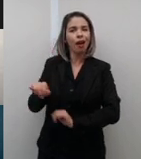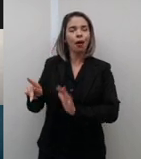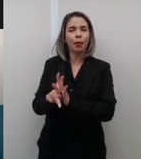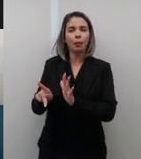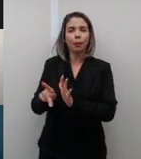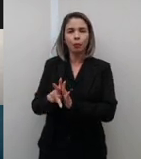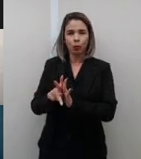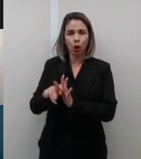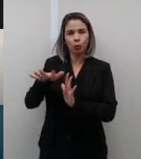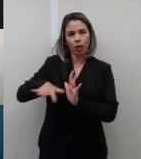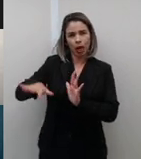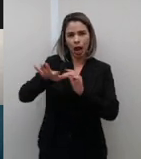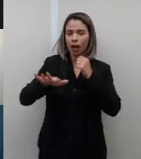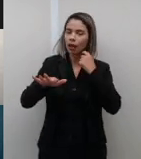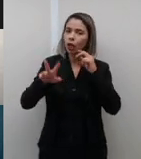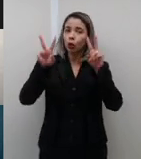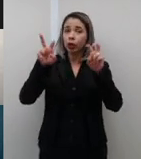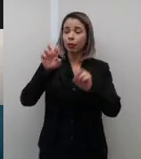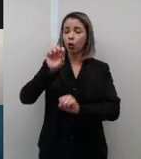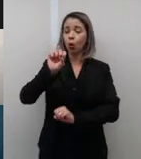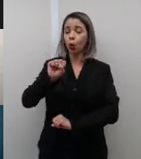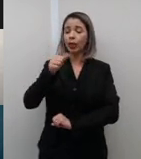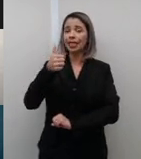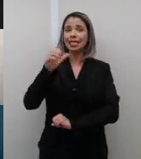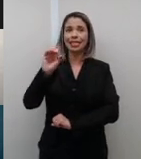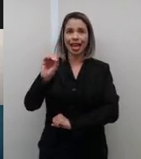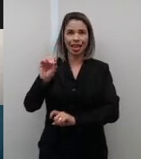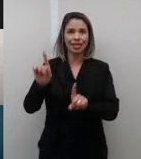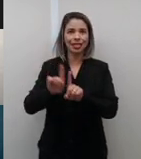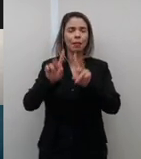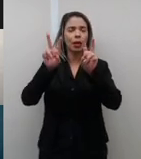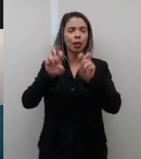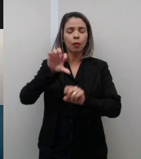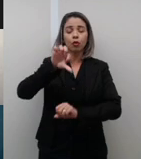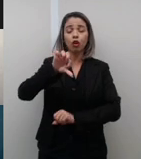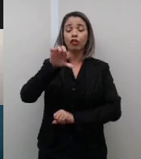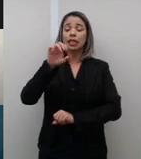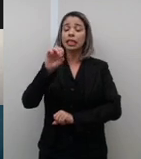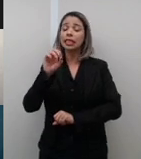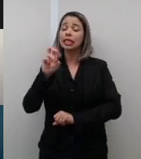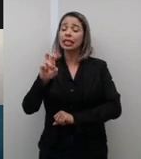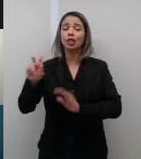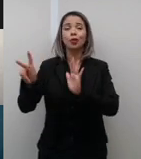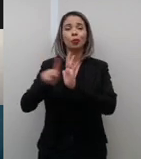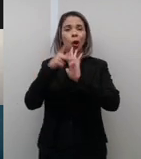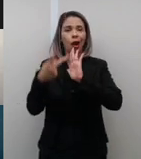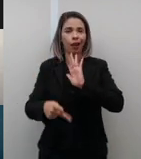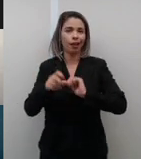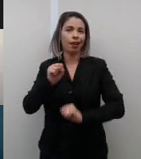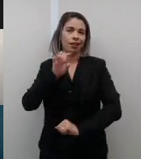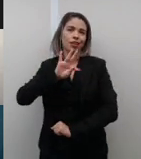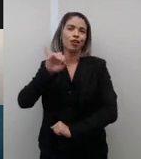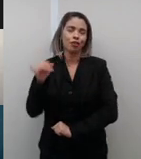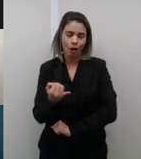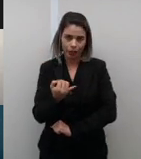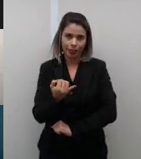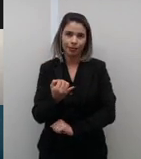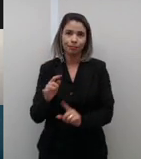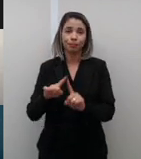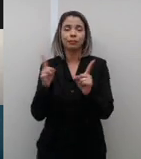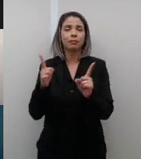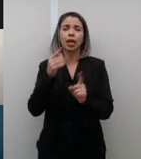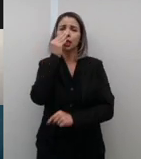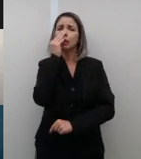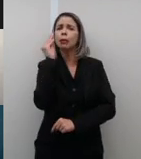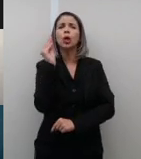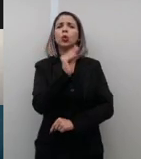Supremo Tribunal Federal e pelo tema 905 desse Superior Tribunal de Justiça, sem considerar, data vênia, que a hipótese não é adequada